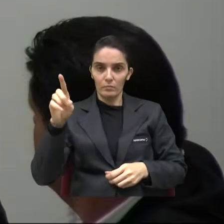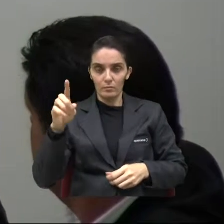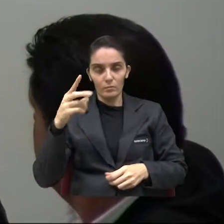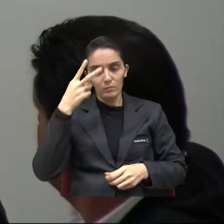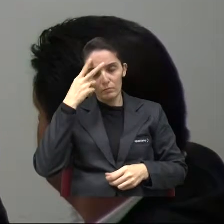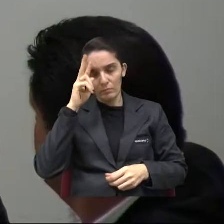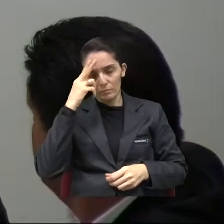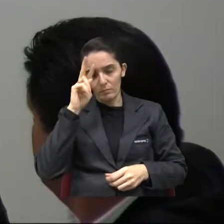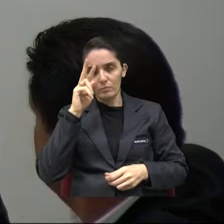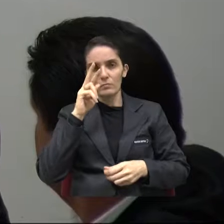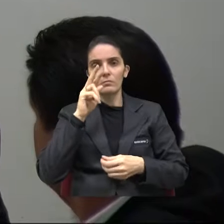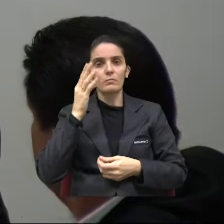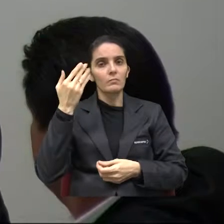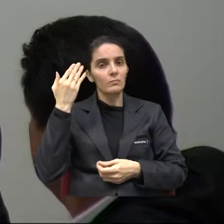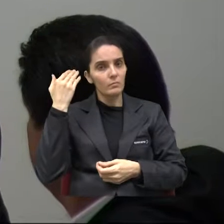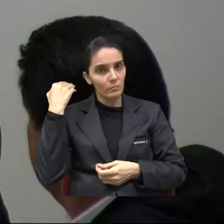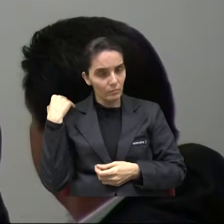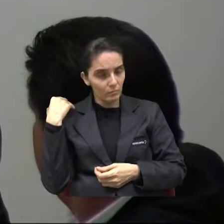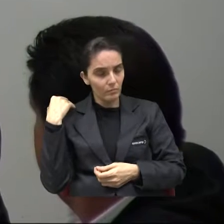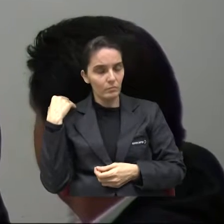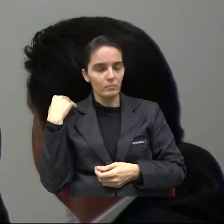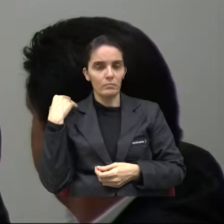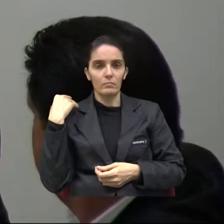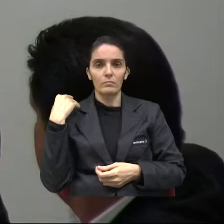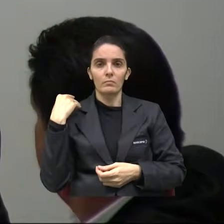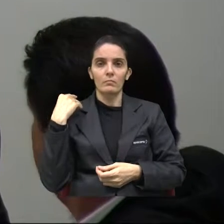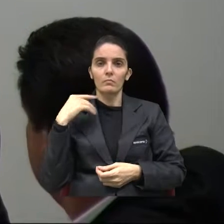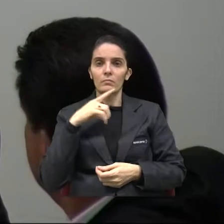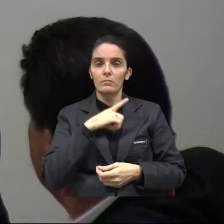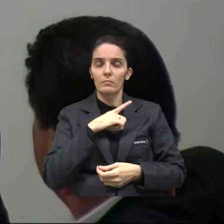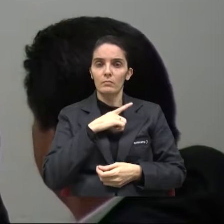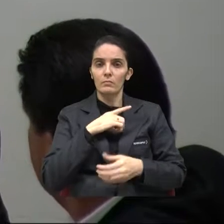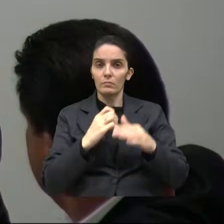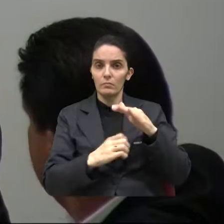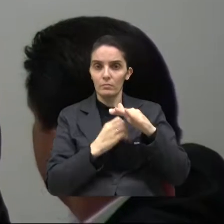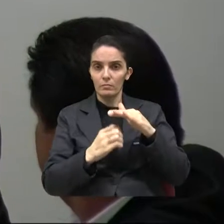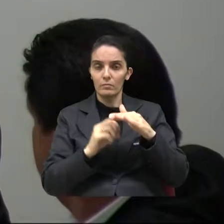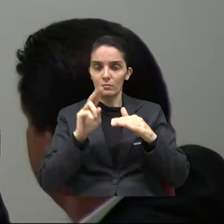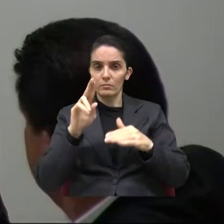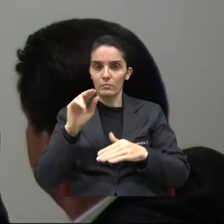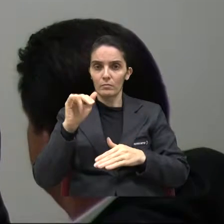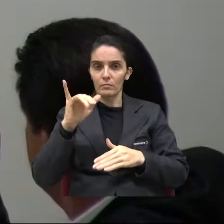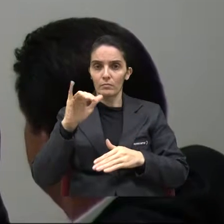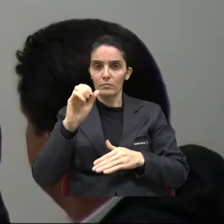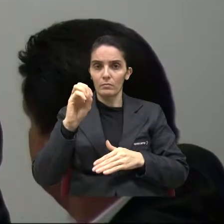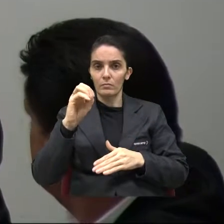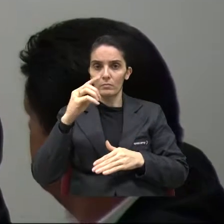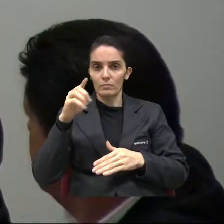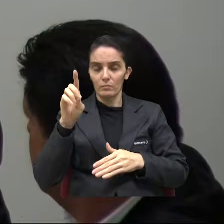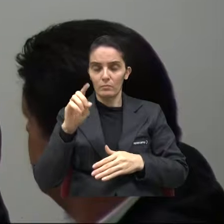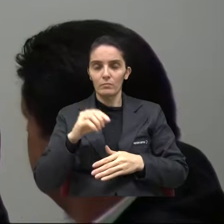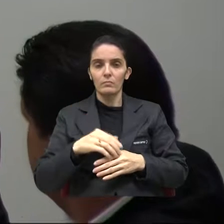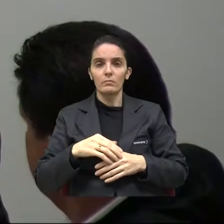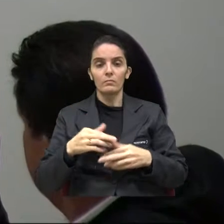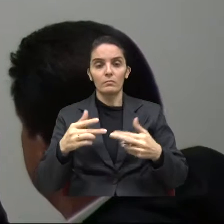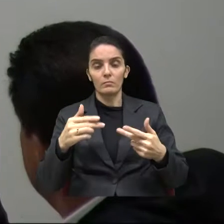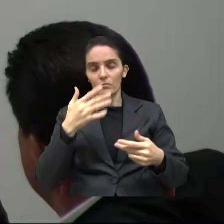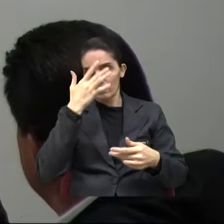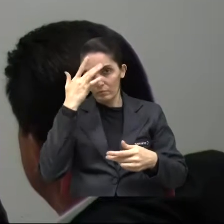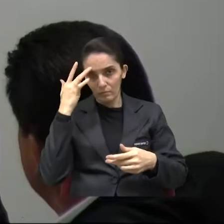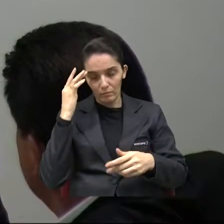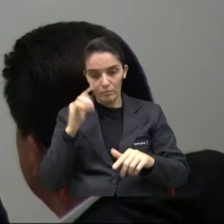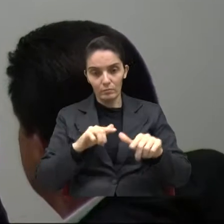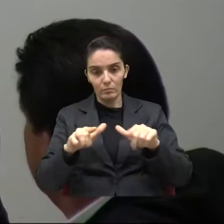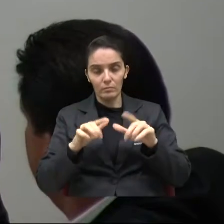que dos bons tempos, que onde existia a União, onde existia milhares de empregos, onde funcionava, onde nós